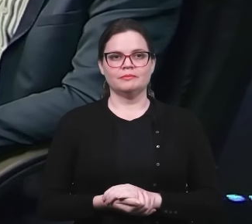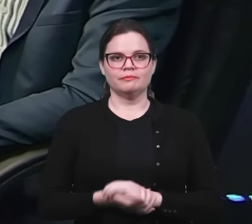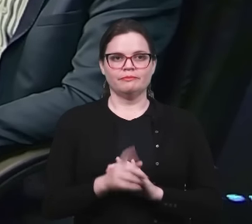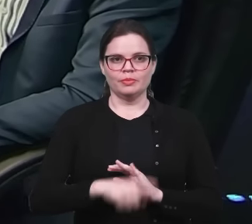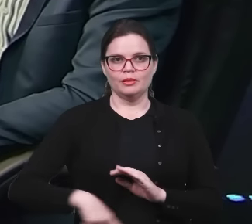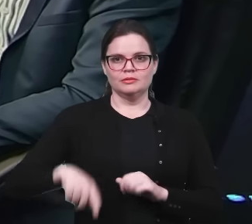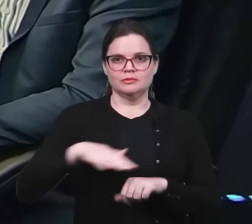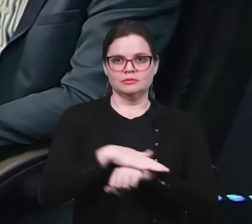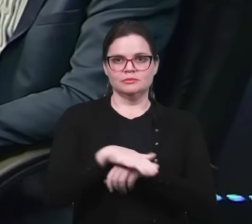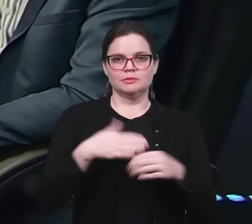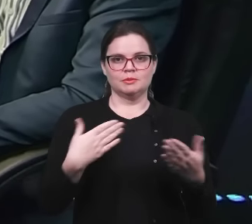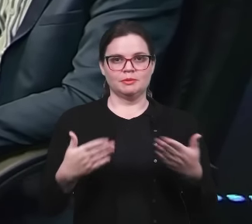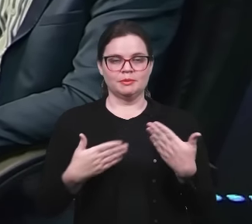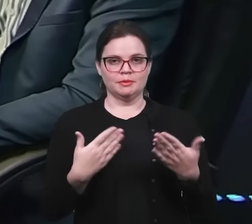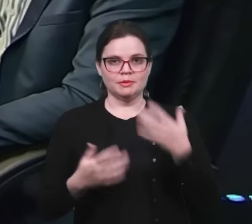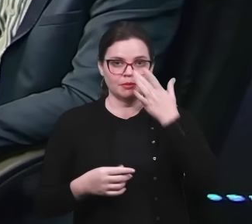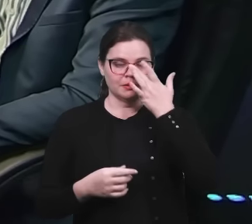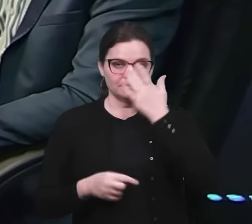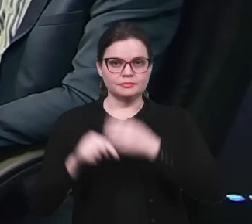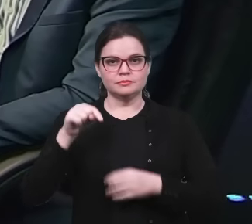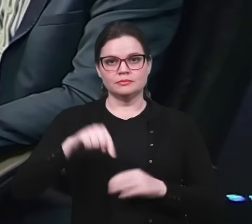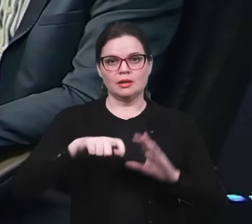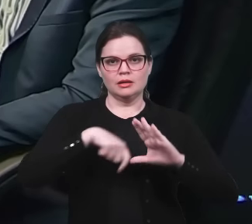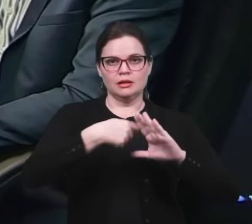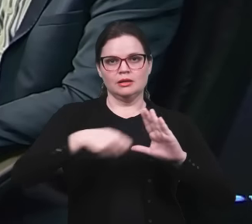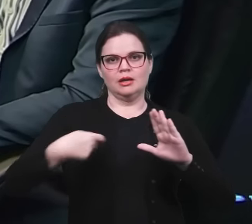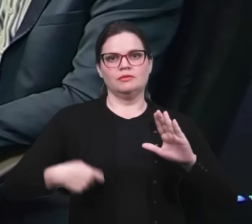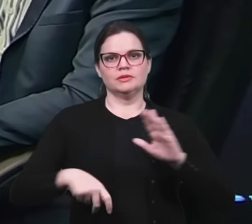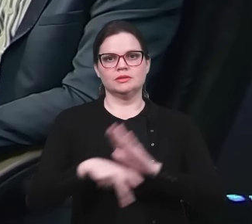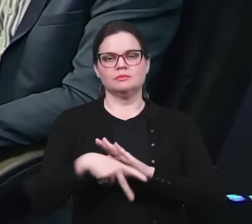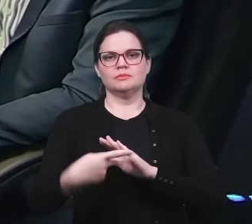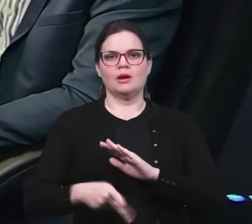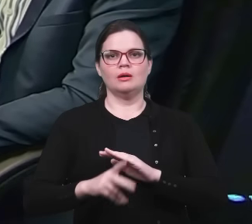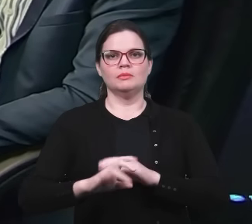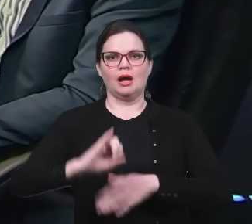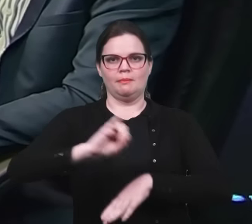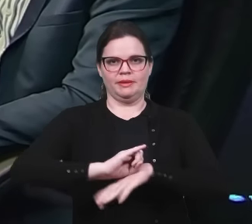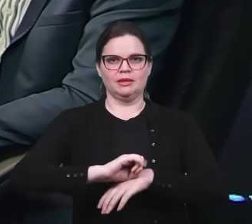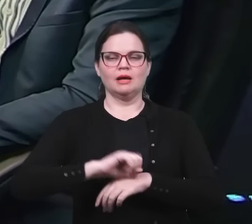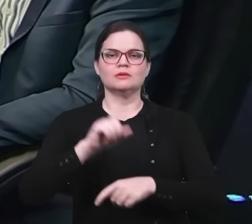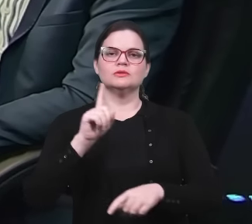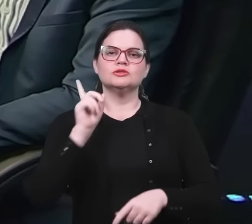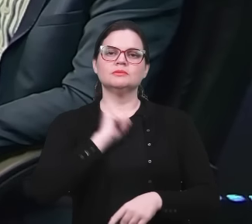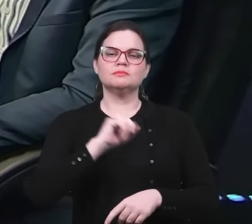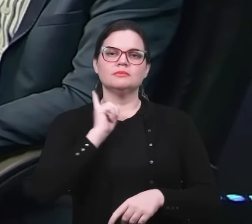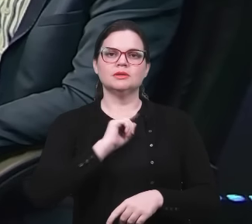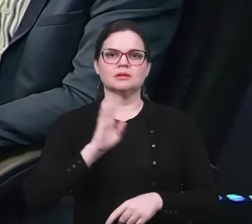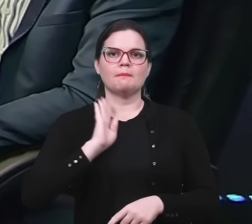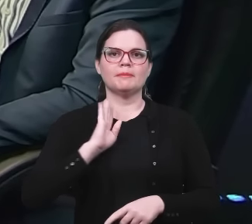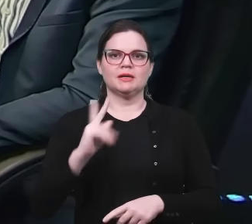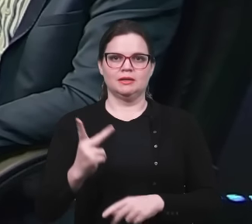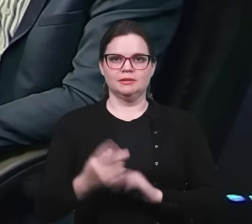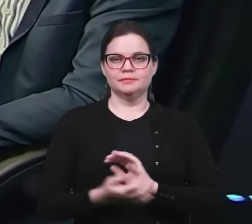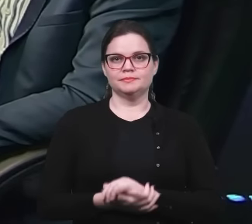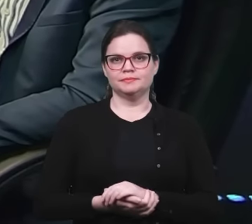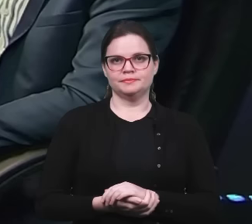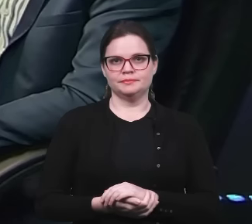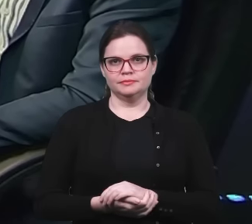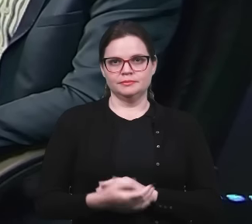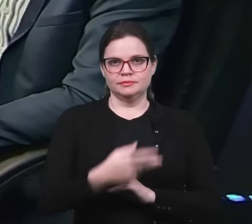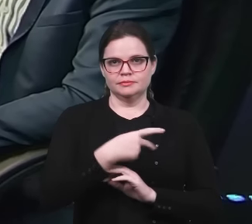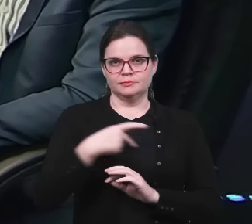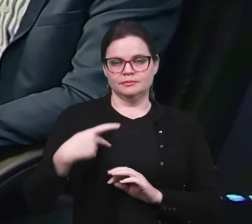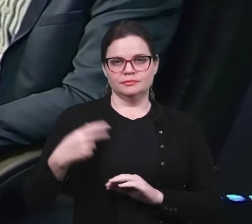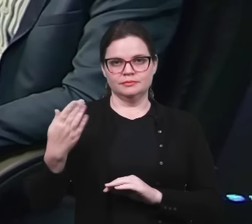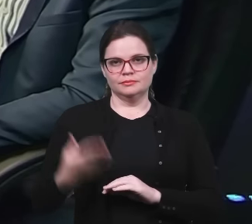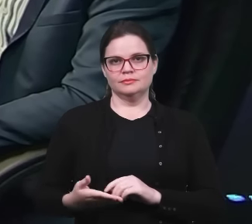nos nossos estúdios, aqui na capital de Minas Gerais, Belo Horizonte. Né? Pastor Alonso veio lá